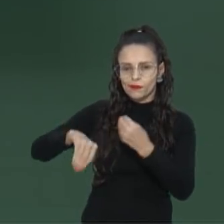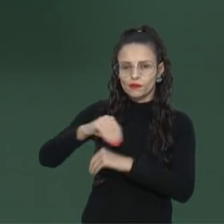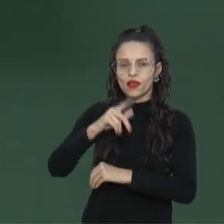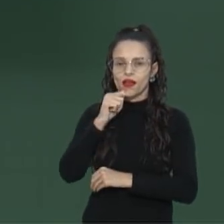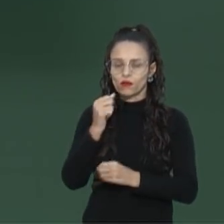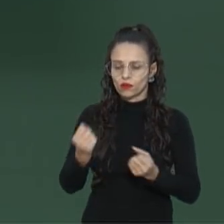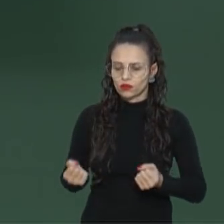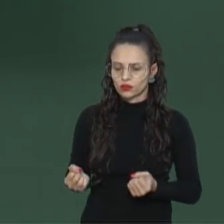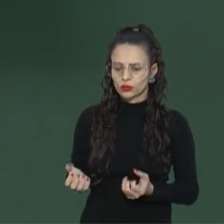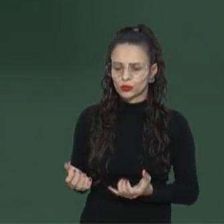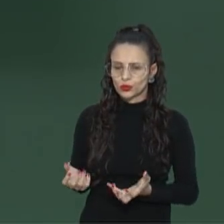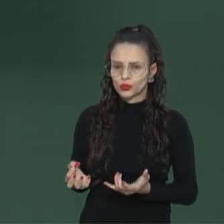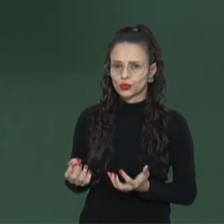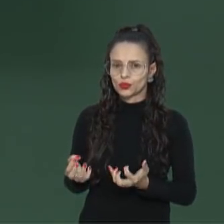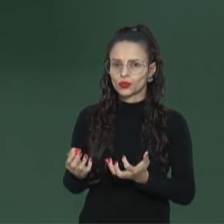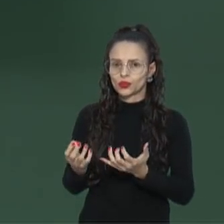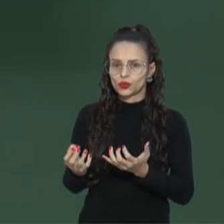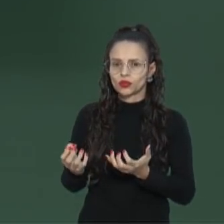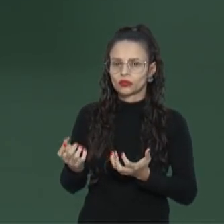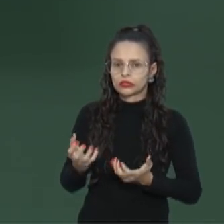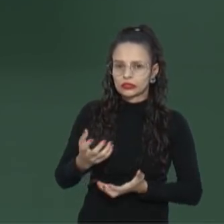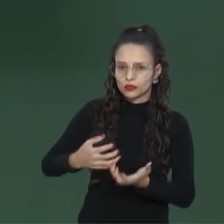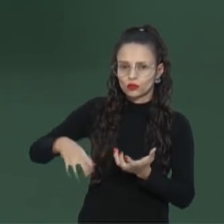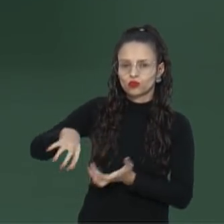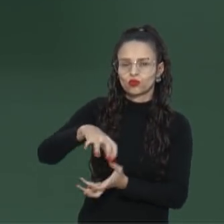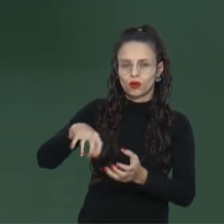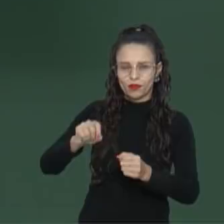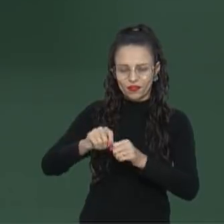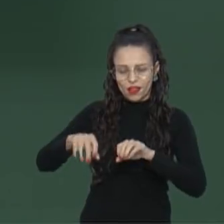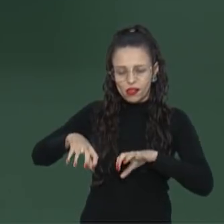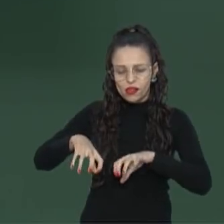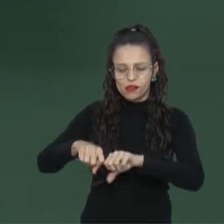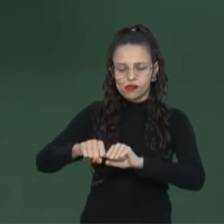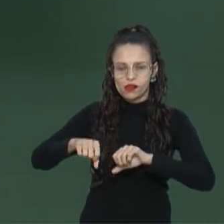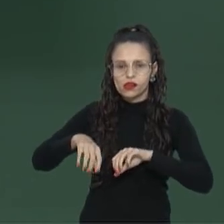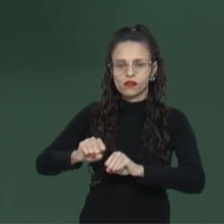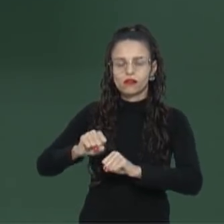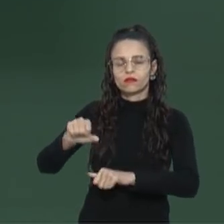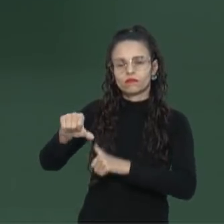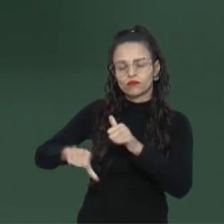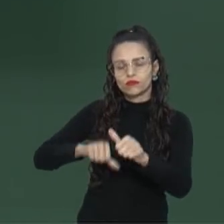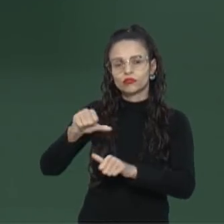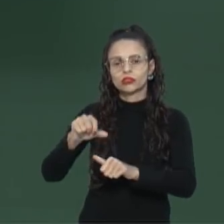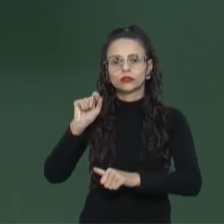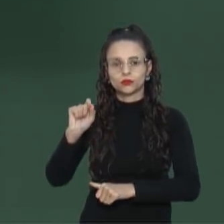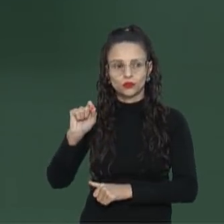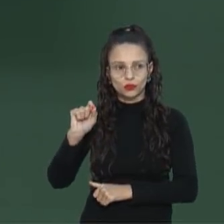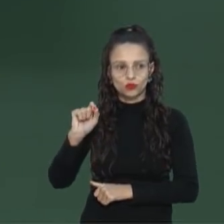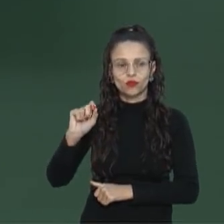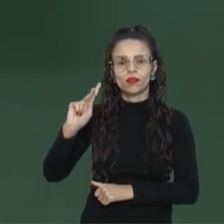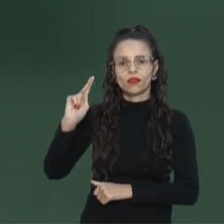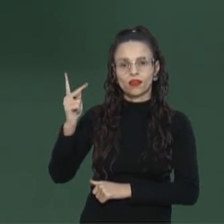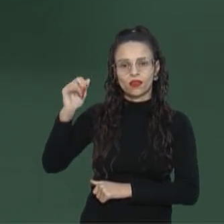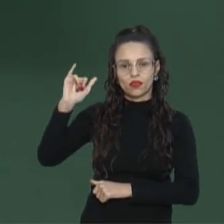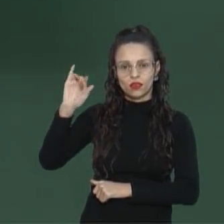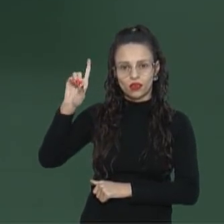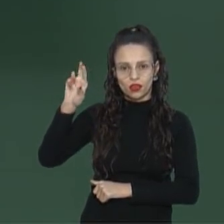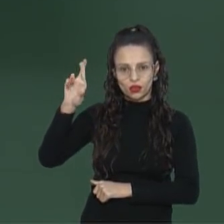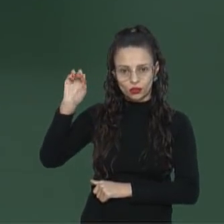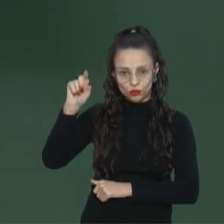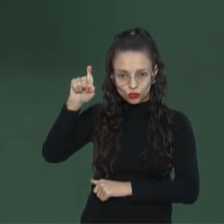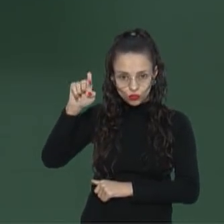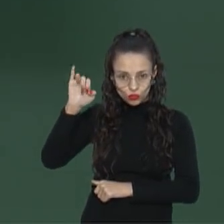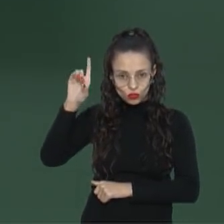é feito na obra, né? Prepara aquela cal para poder fazer massa e aquela cal se transforma em hidróxido de